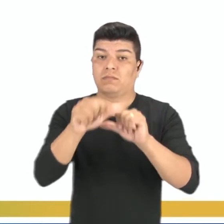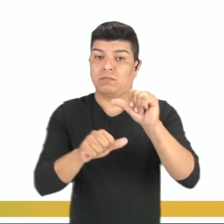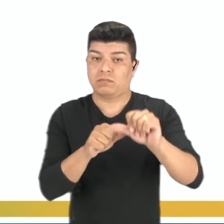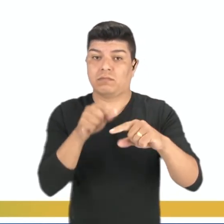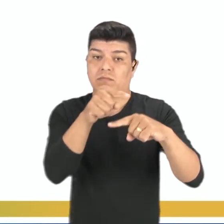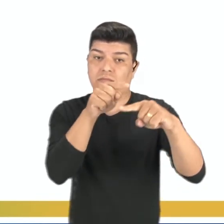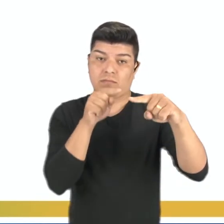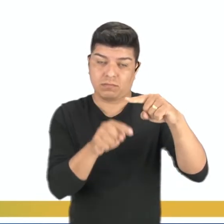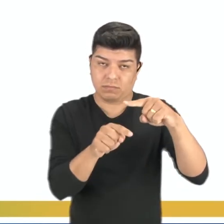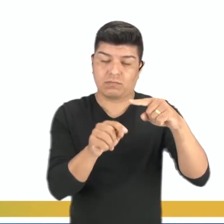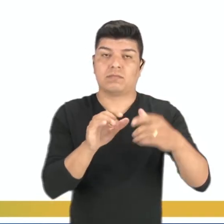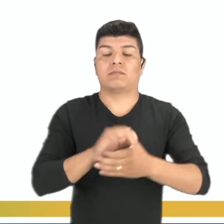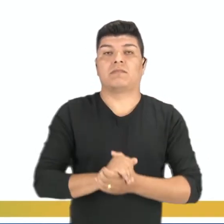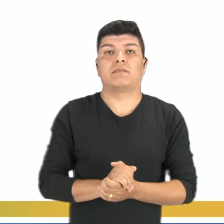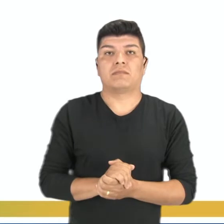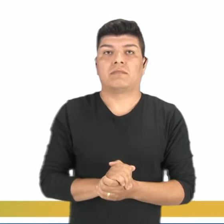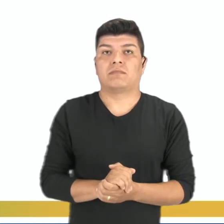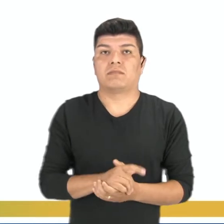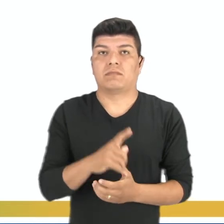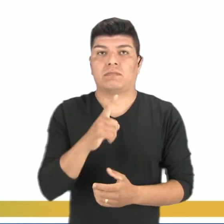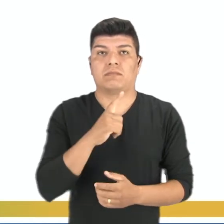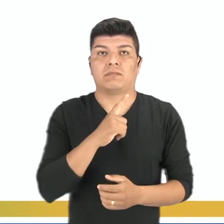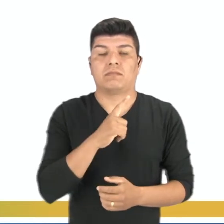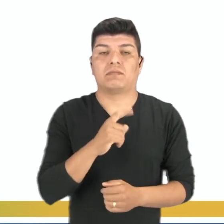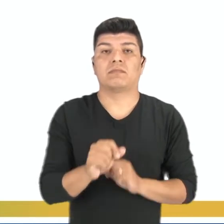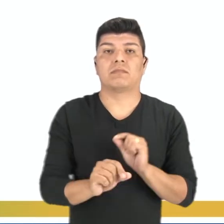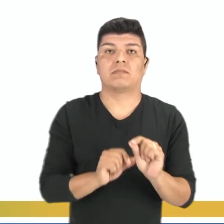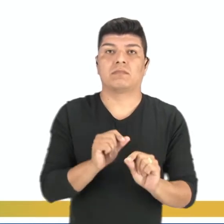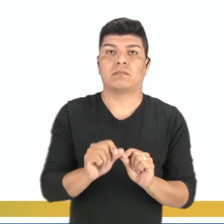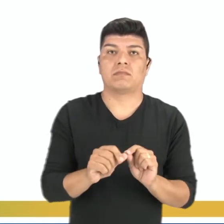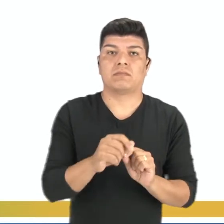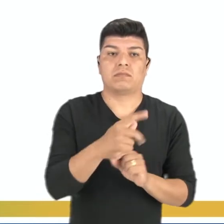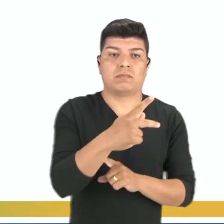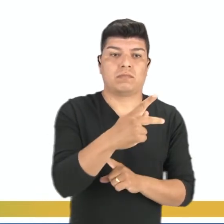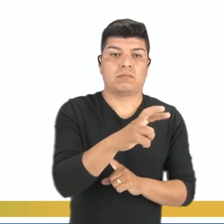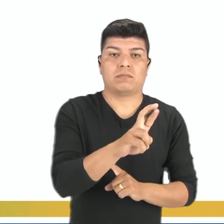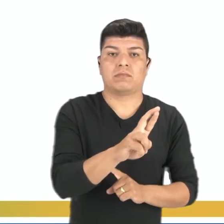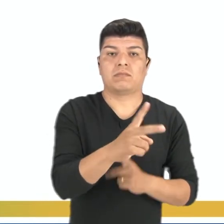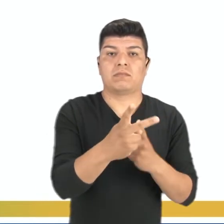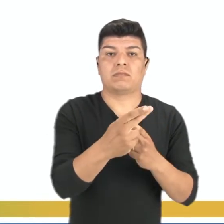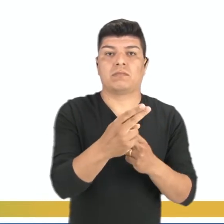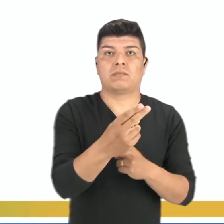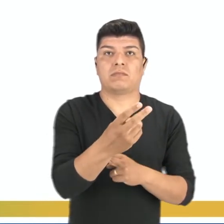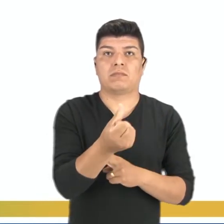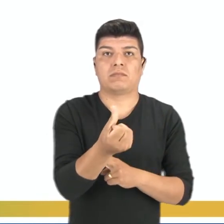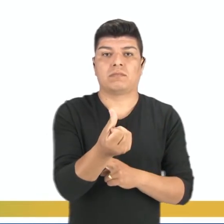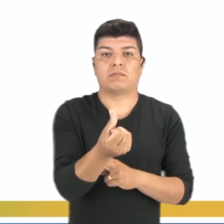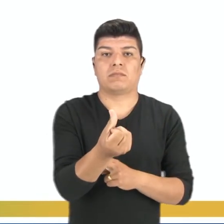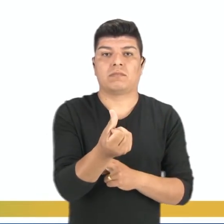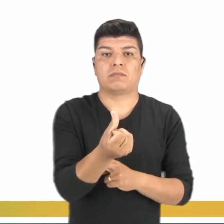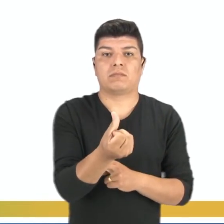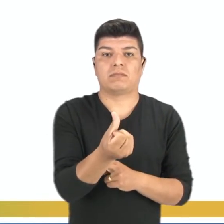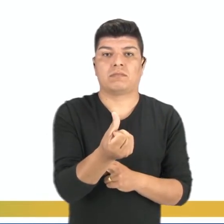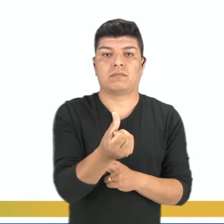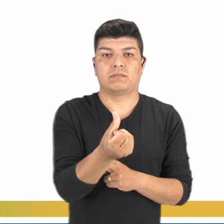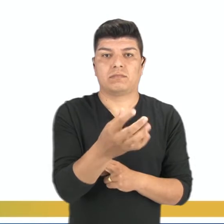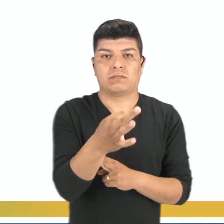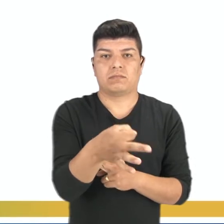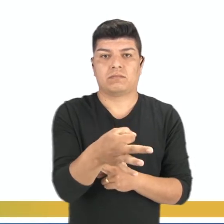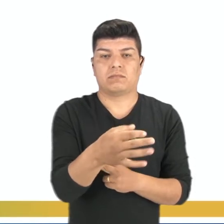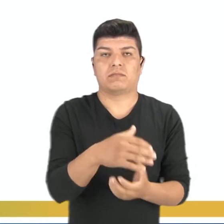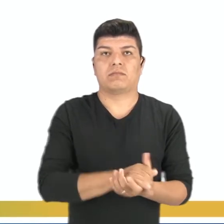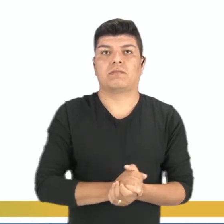lado, dividindo. Então, nosso segmento de reta PR é igual a 6,